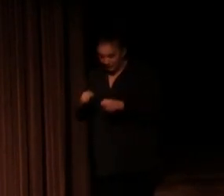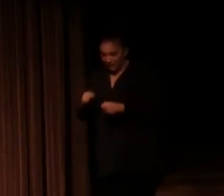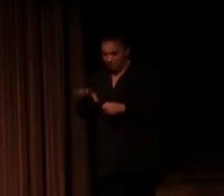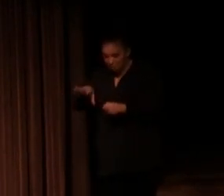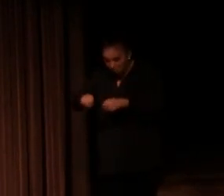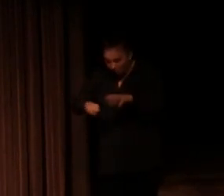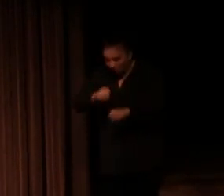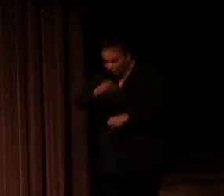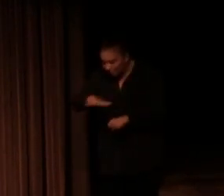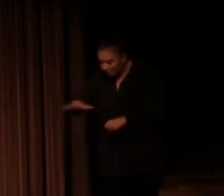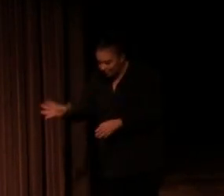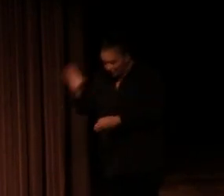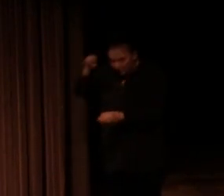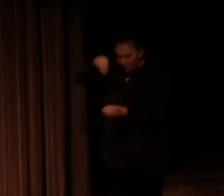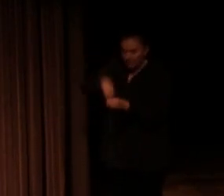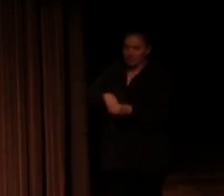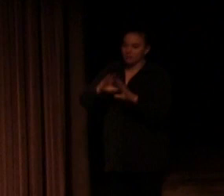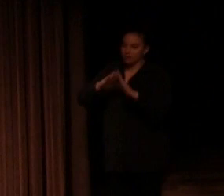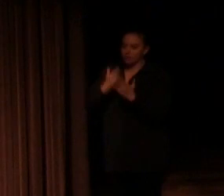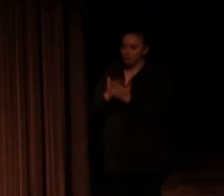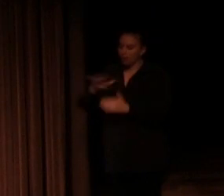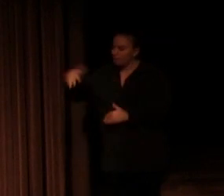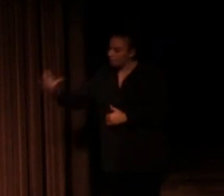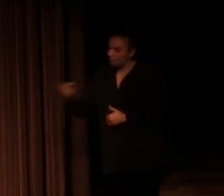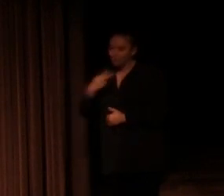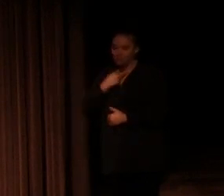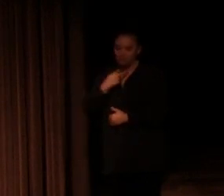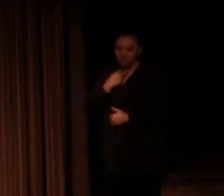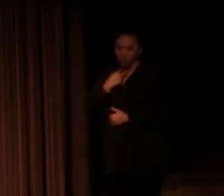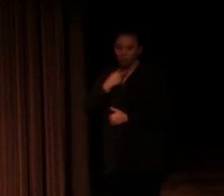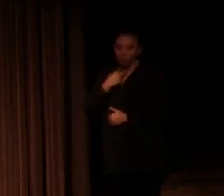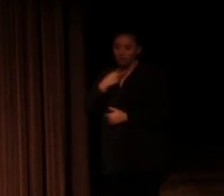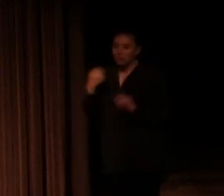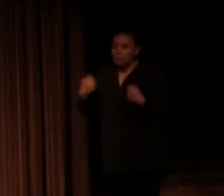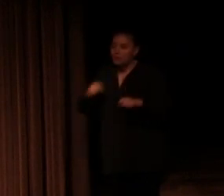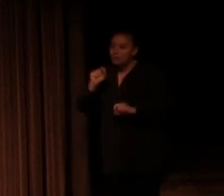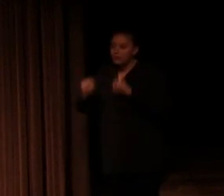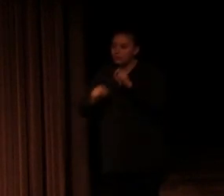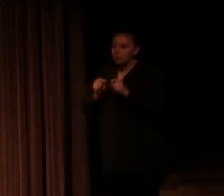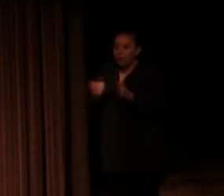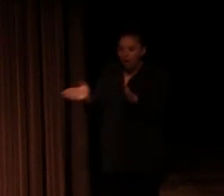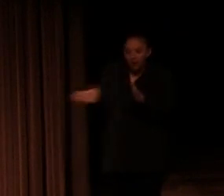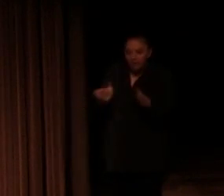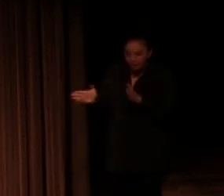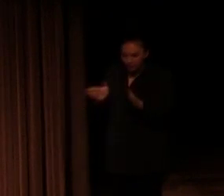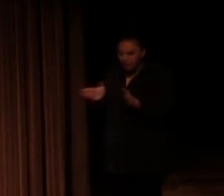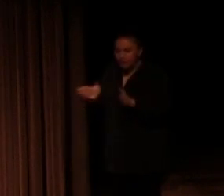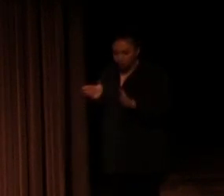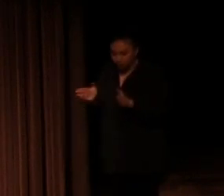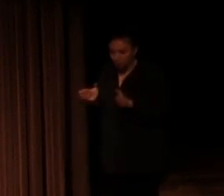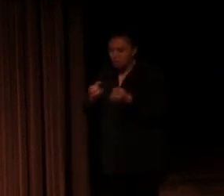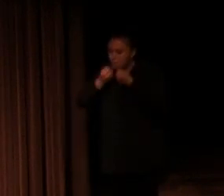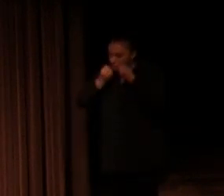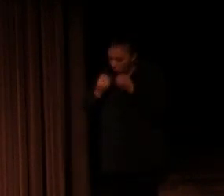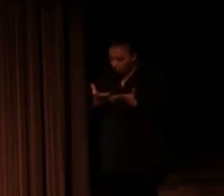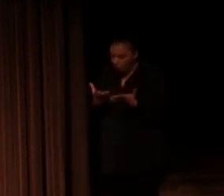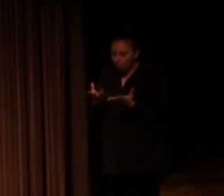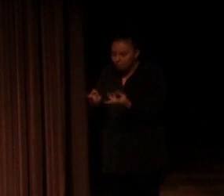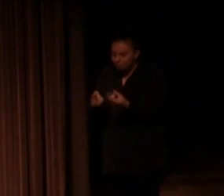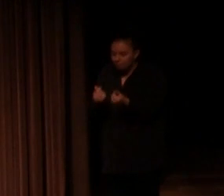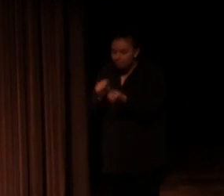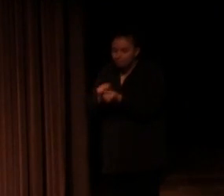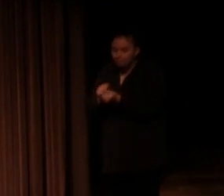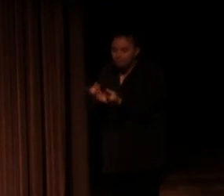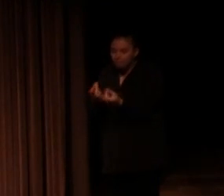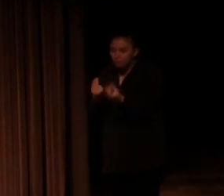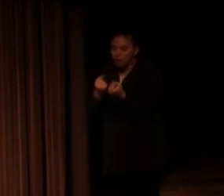acesso não dá pra ser bom pra poucos tem que ser bom para todos nós como é